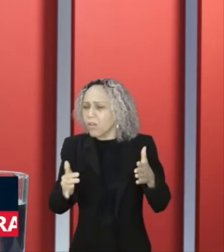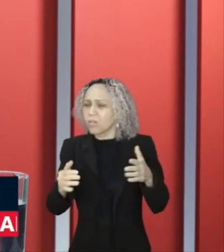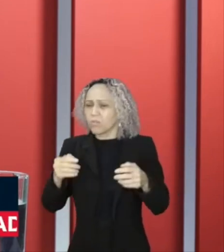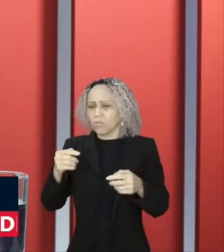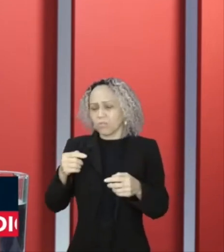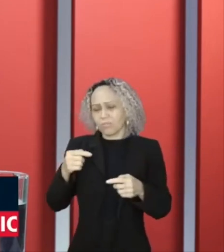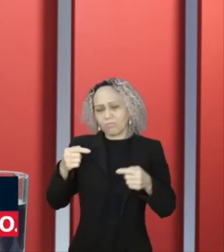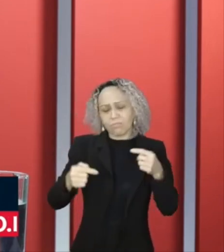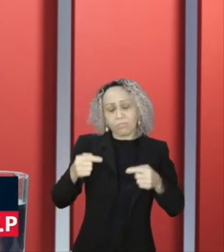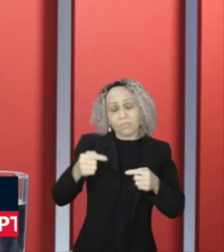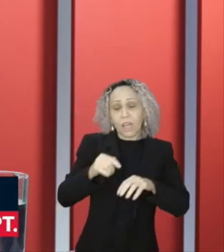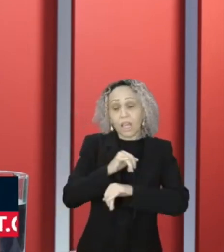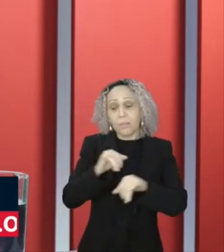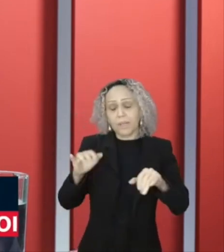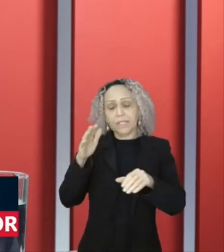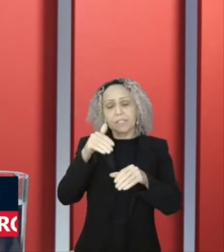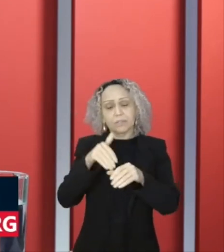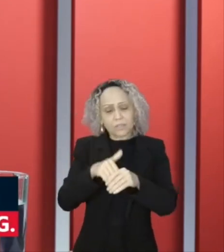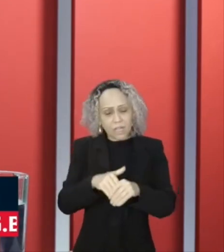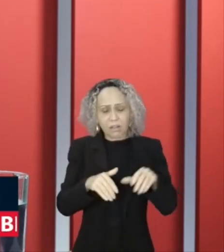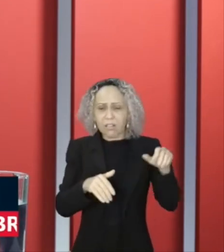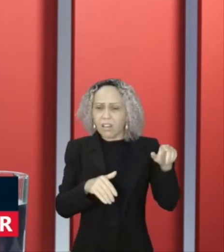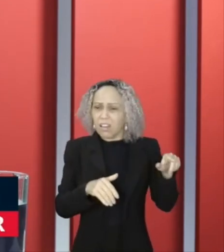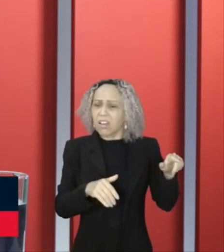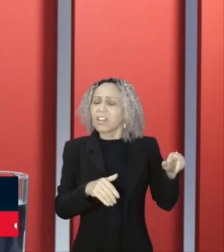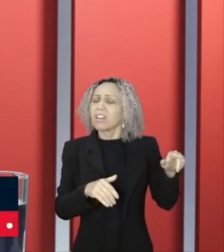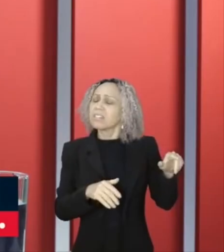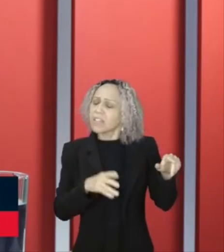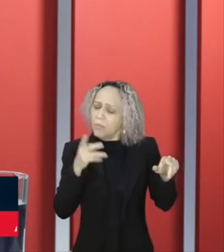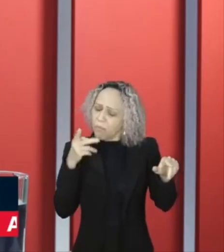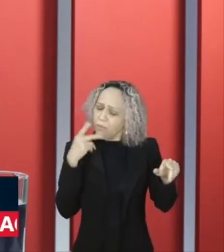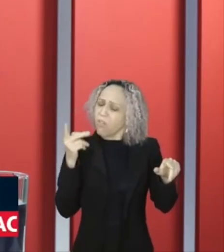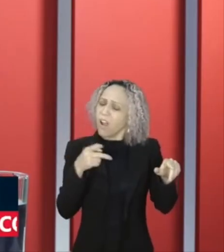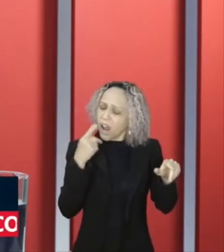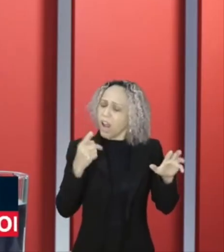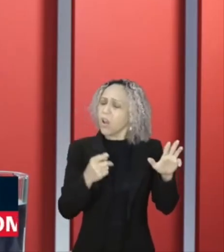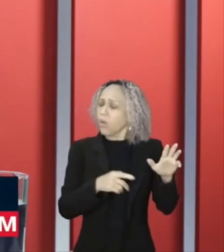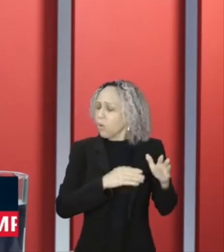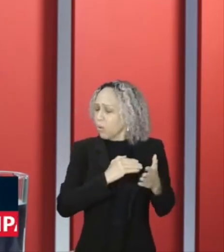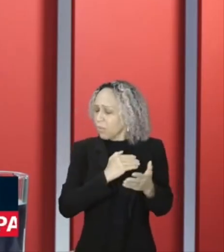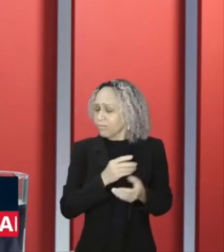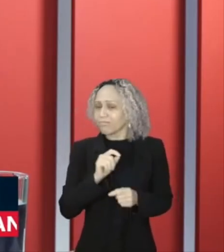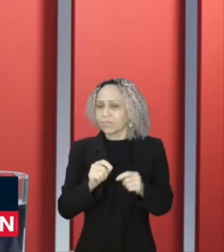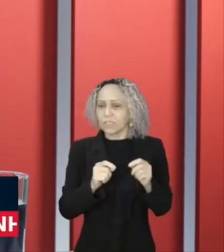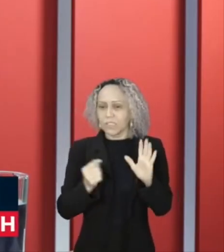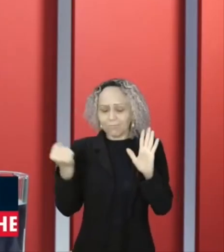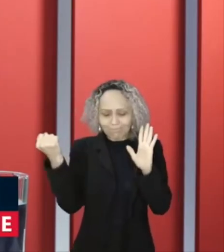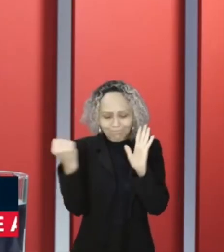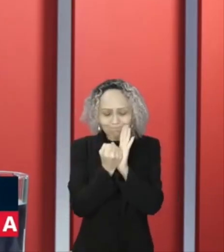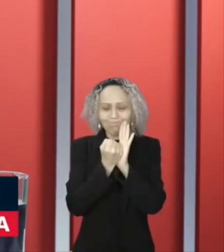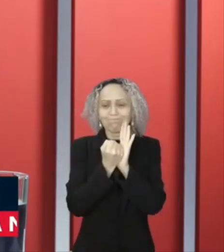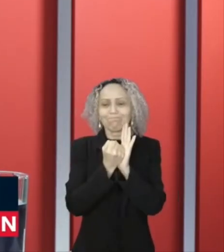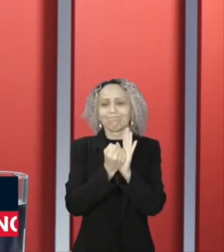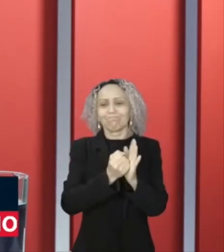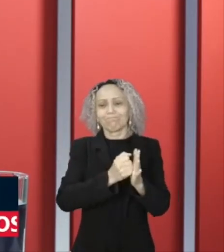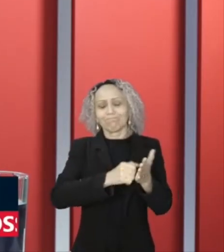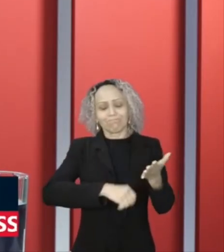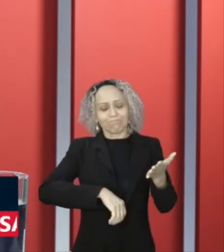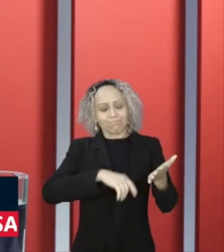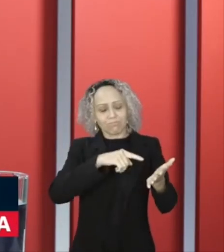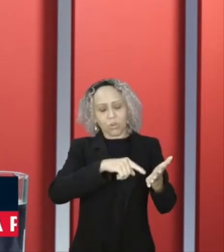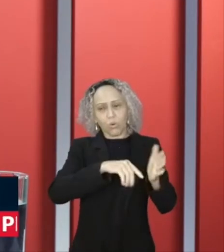da participação social. Falou explicitamente, não só registrou no seu programa de governo, que esse